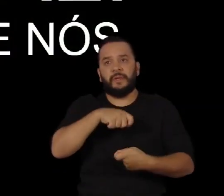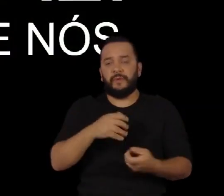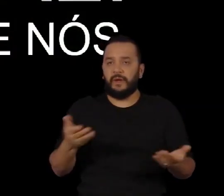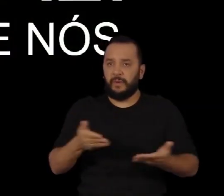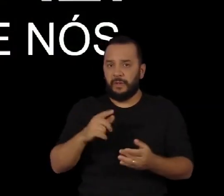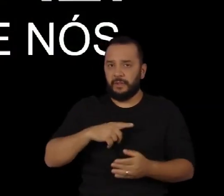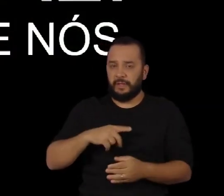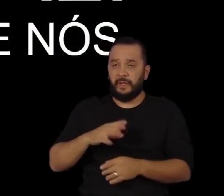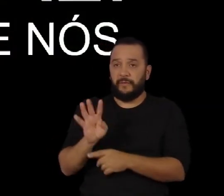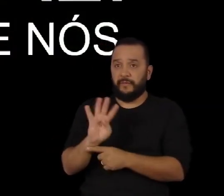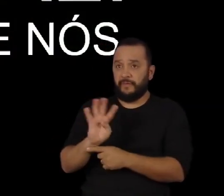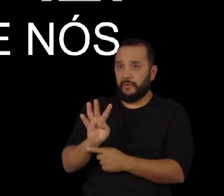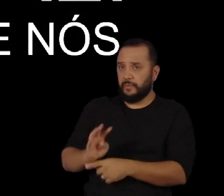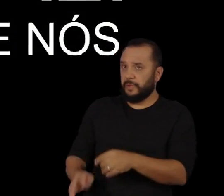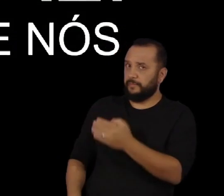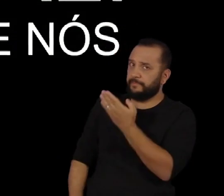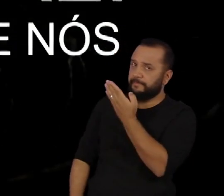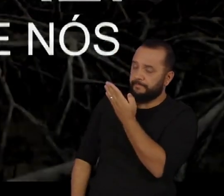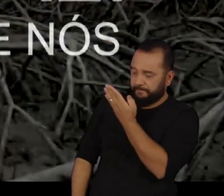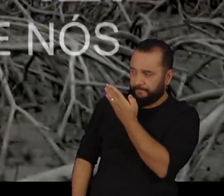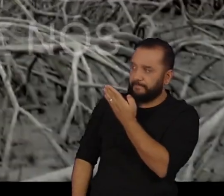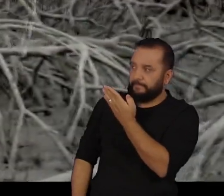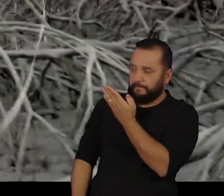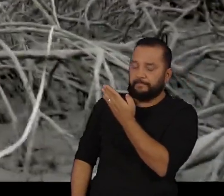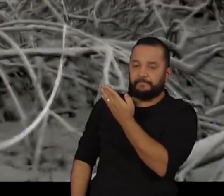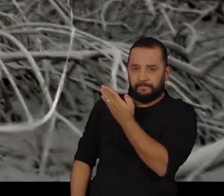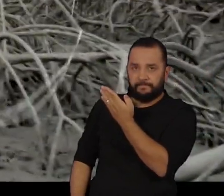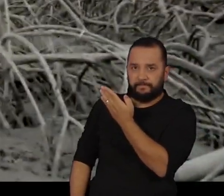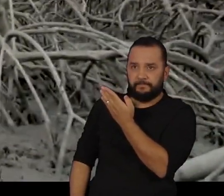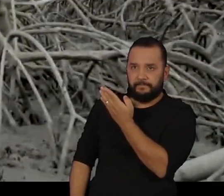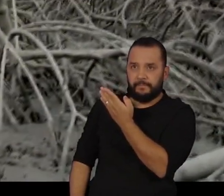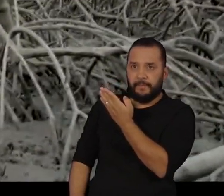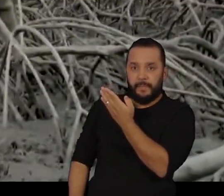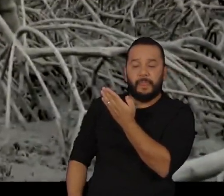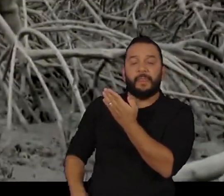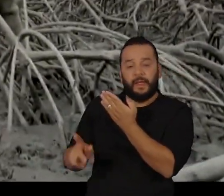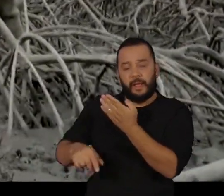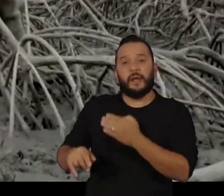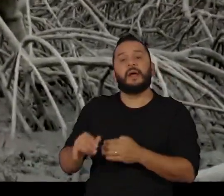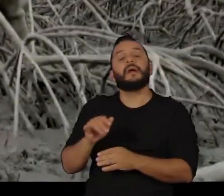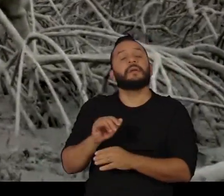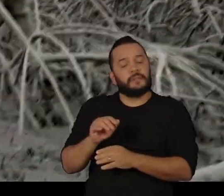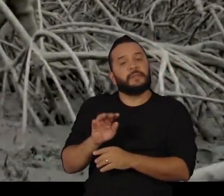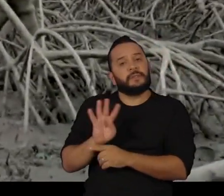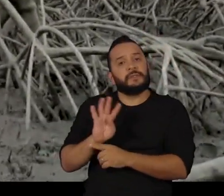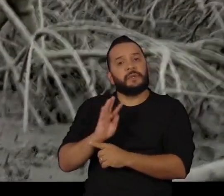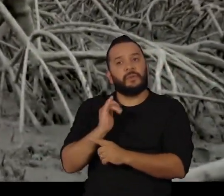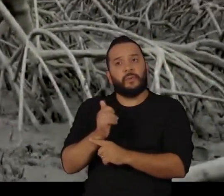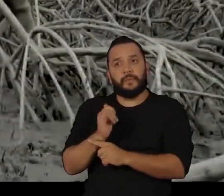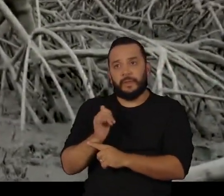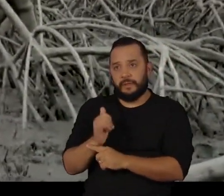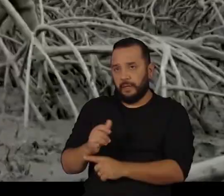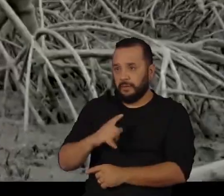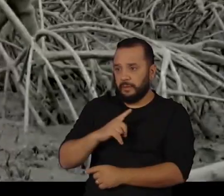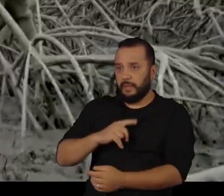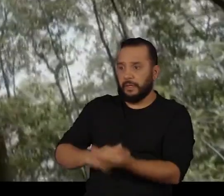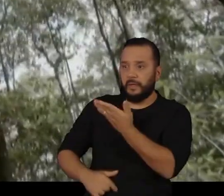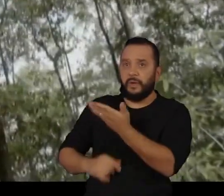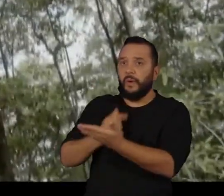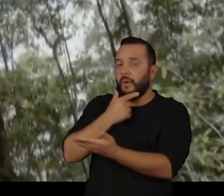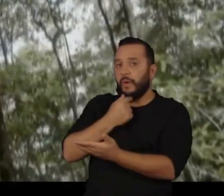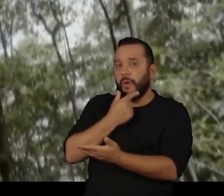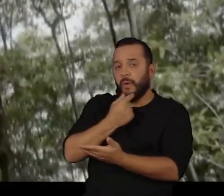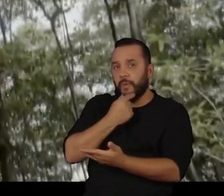no filme Manguezal, Maretório Feito de Nós. O documentário tem direção e roteiro do jornalista